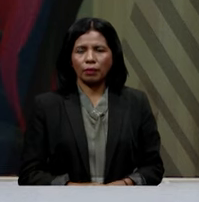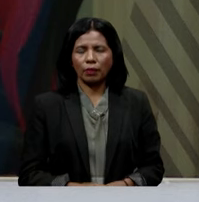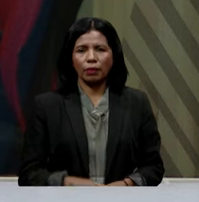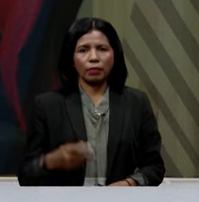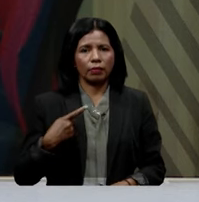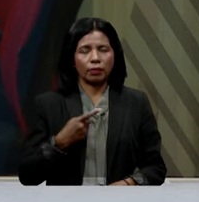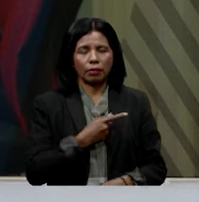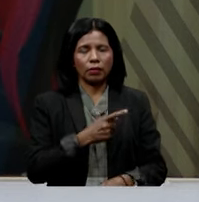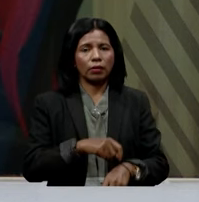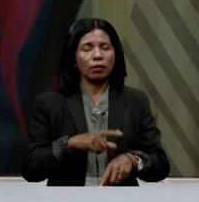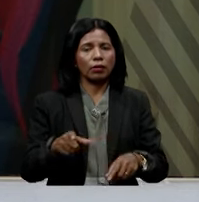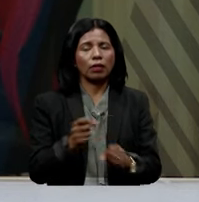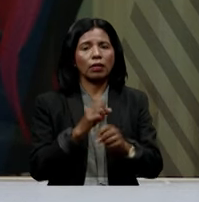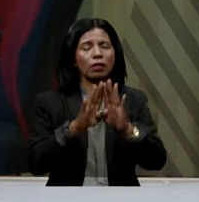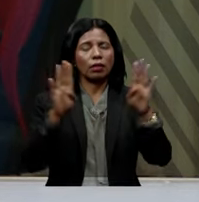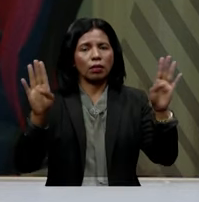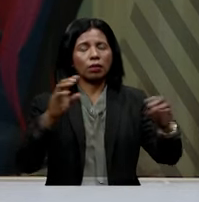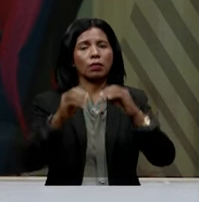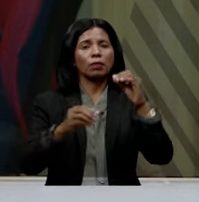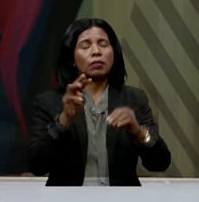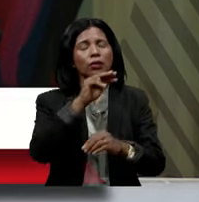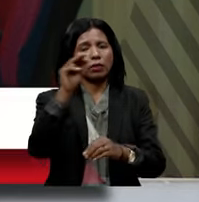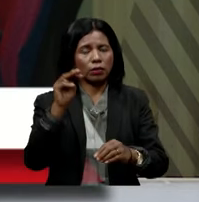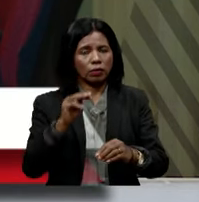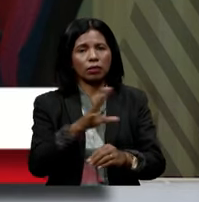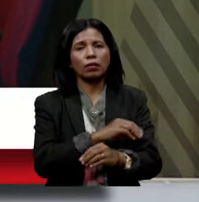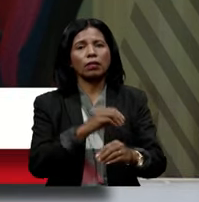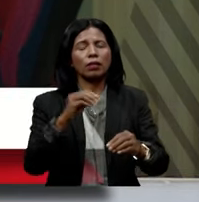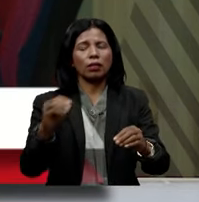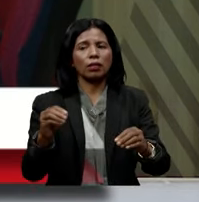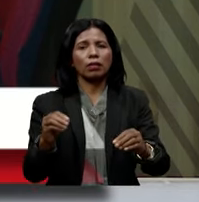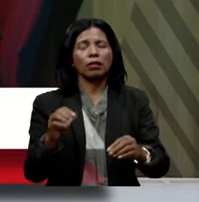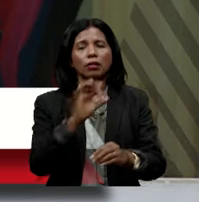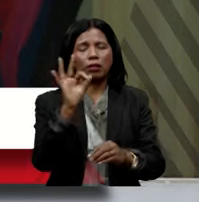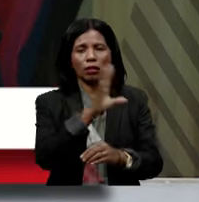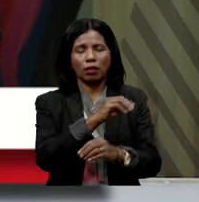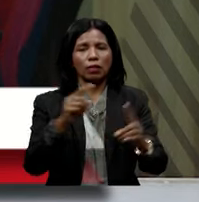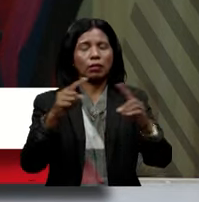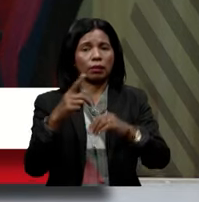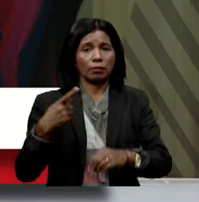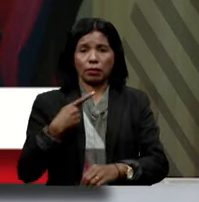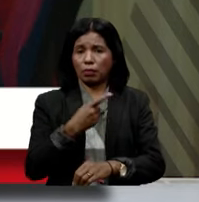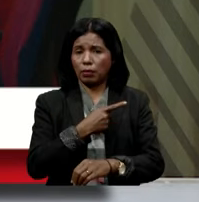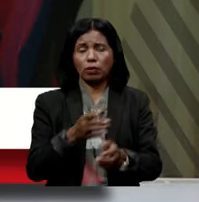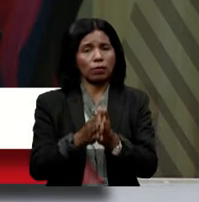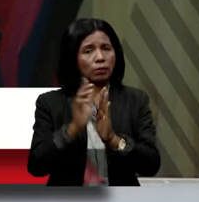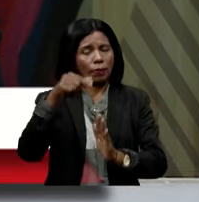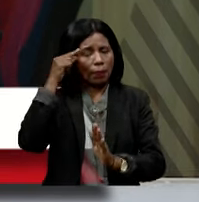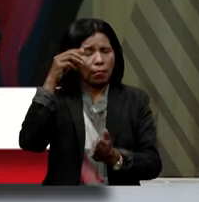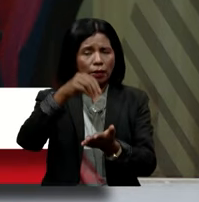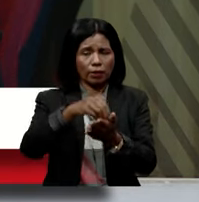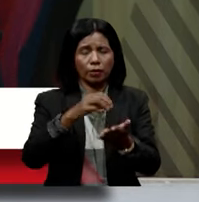Parlamento Nacional hala abertura ba sessão solene, segunda legislativa, no ba sexta legislatura, bancada parlamentar russo governo a total